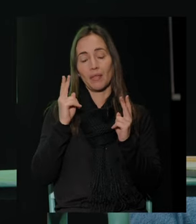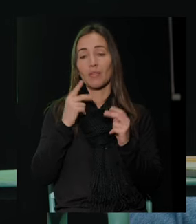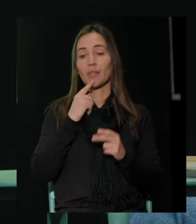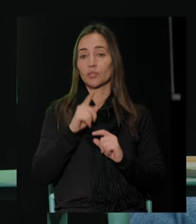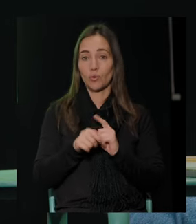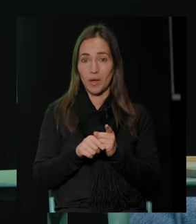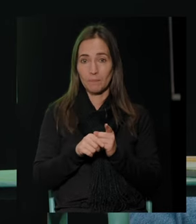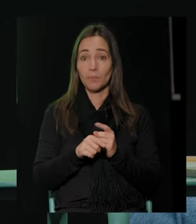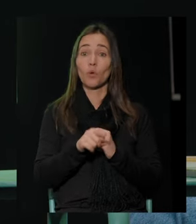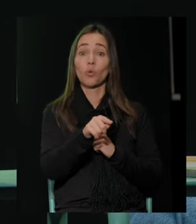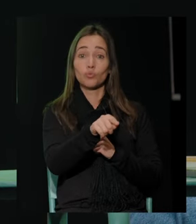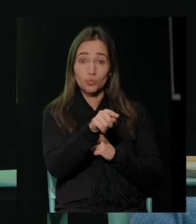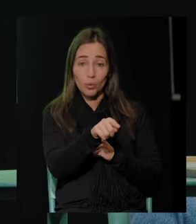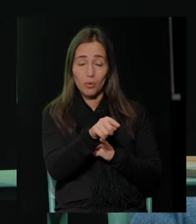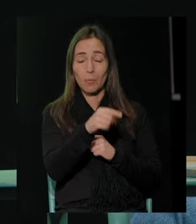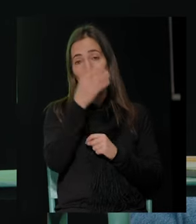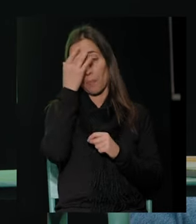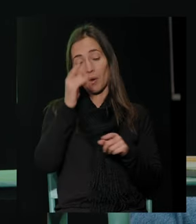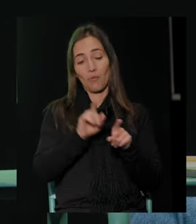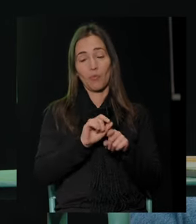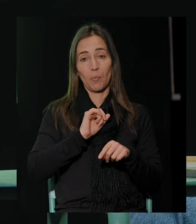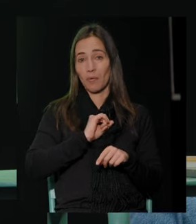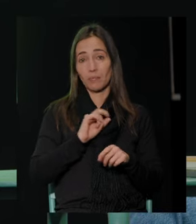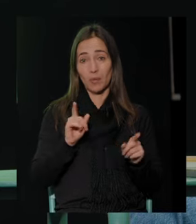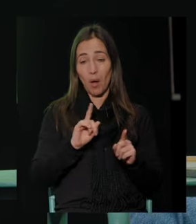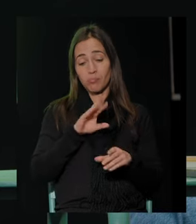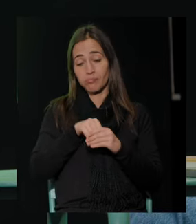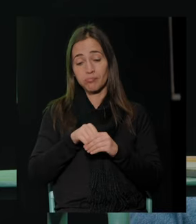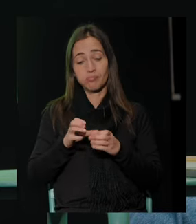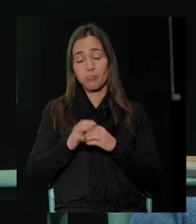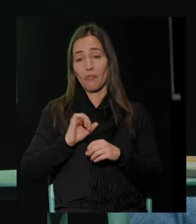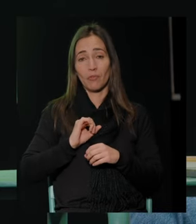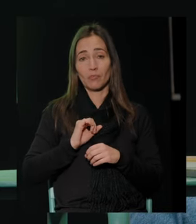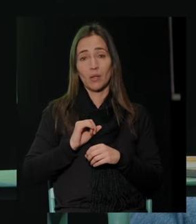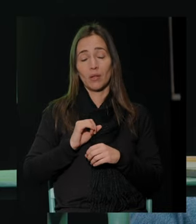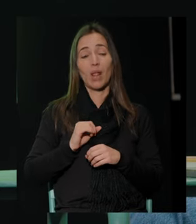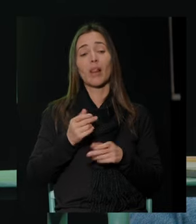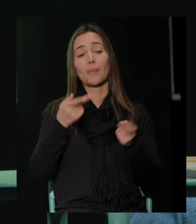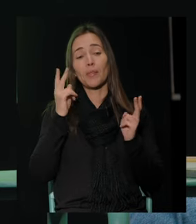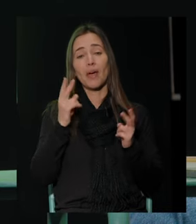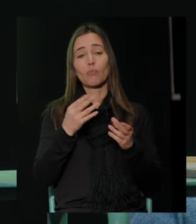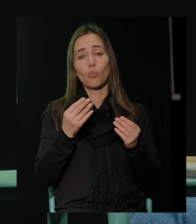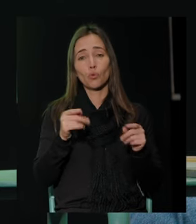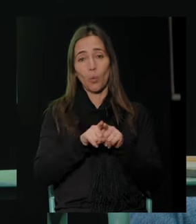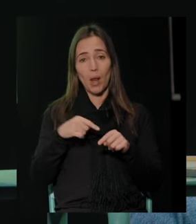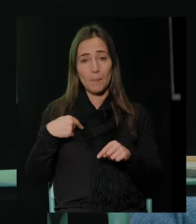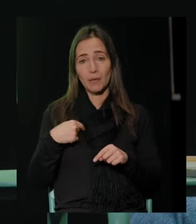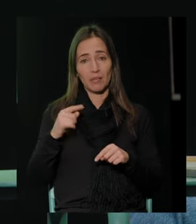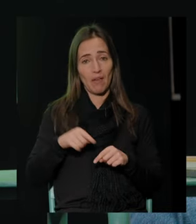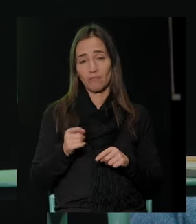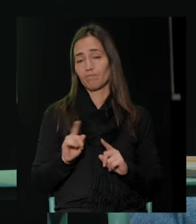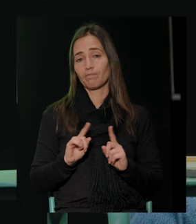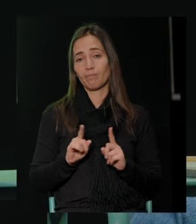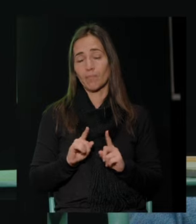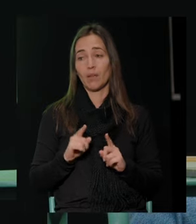dizer tu, como não és meu irmão, tu, como não pertences à minha comunidade, não mereces tanta liberdade como a que eu tenho. E nós